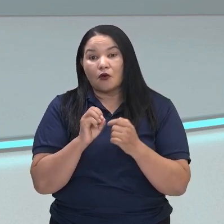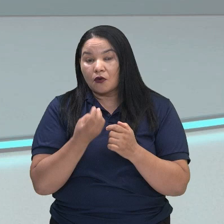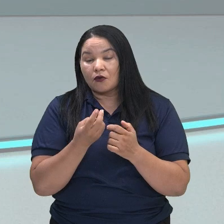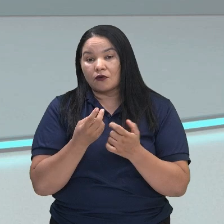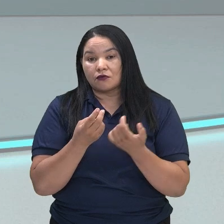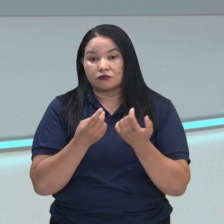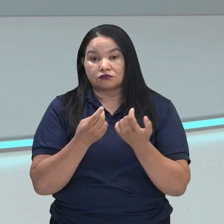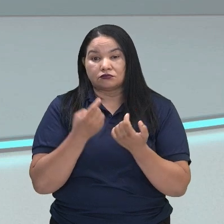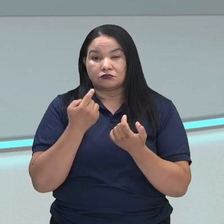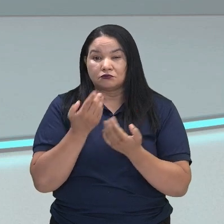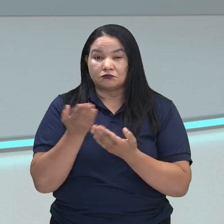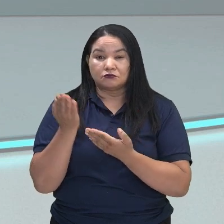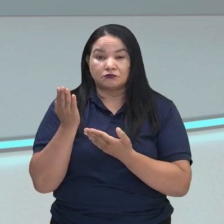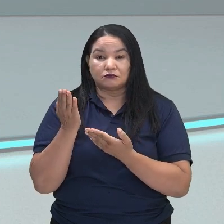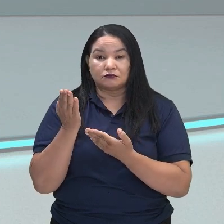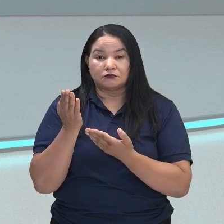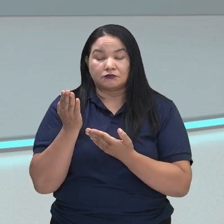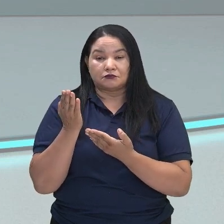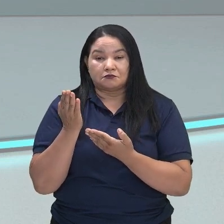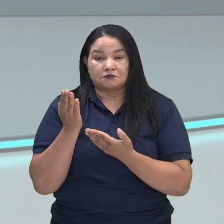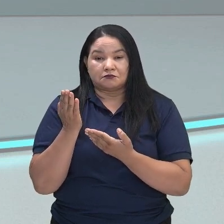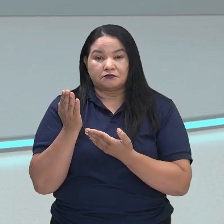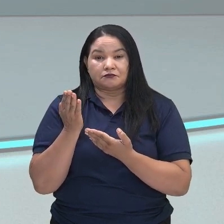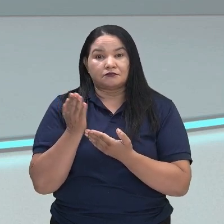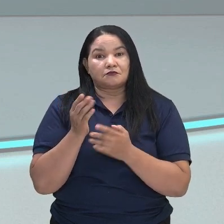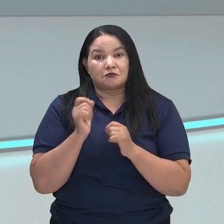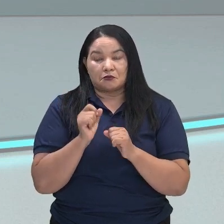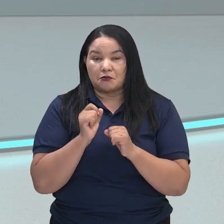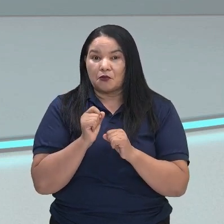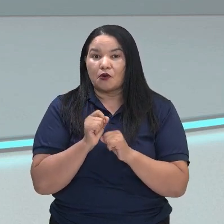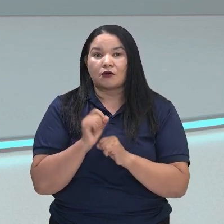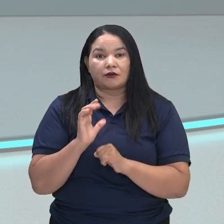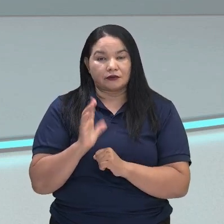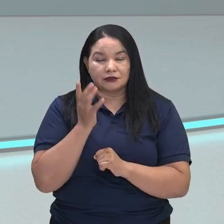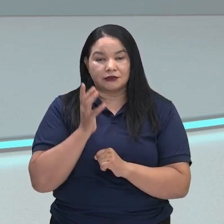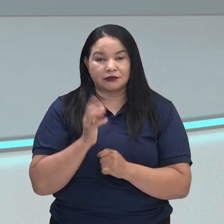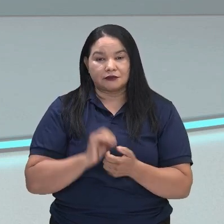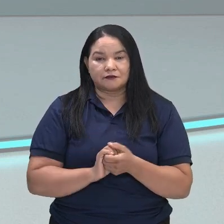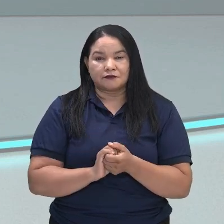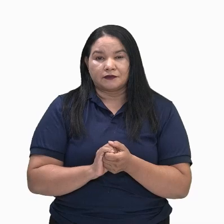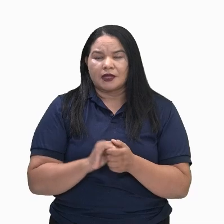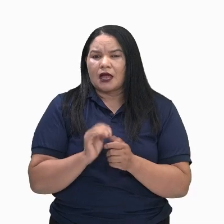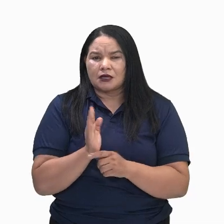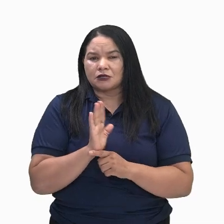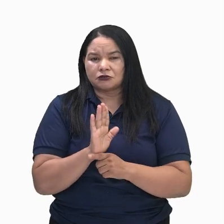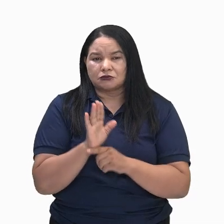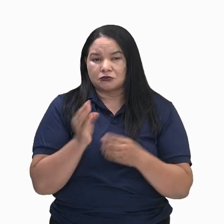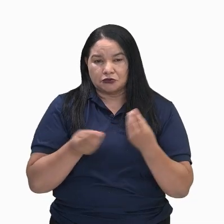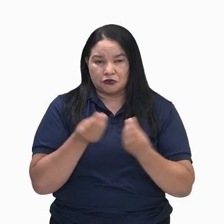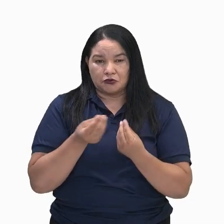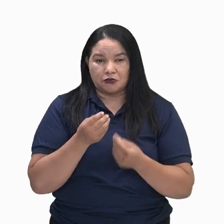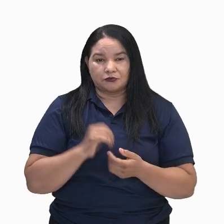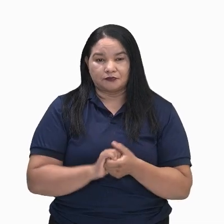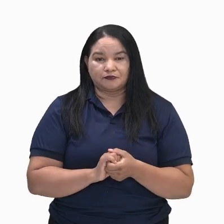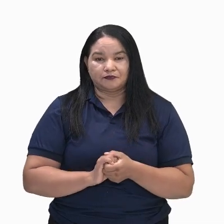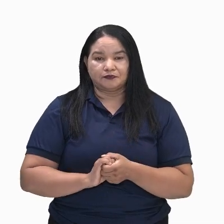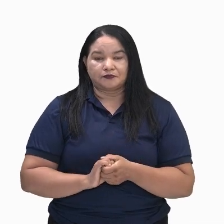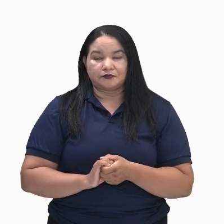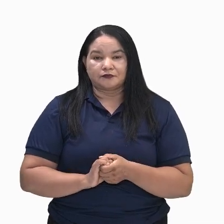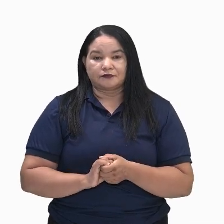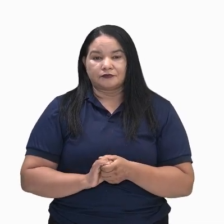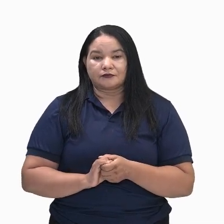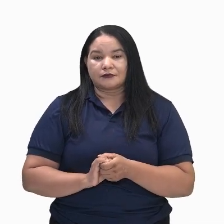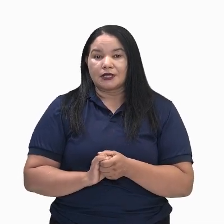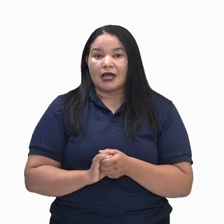seja, se transforma, né, a questão da deformidade. E o que a gente pode fazer, professora? Observem aí. Não